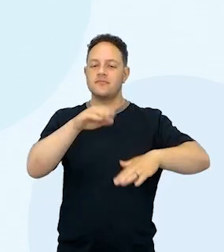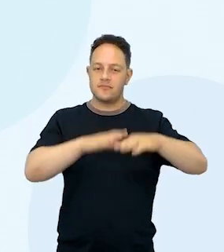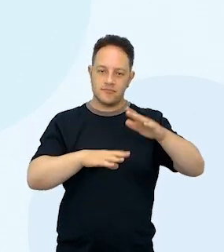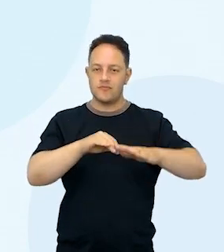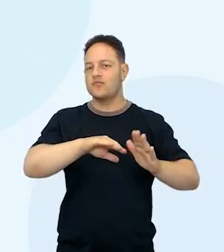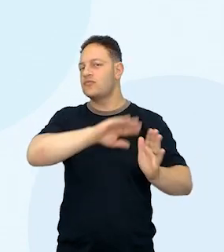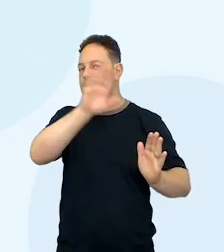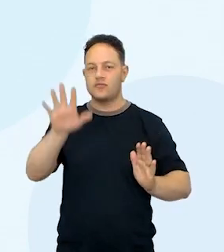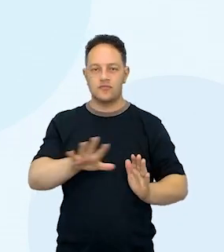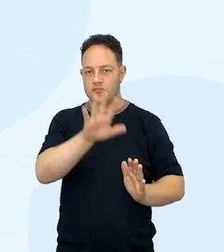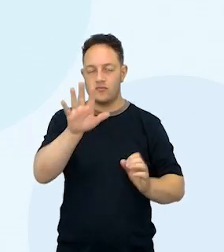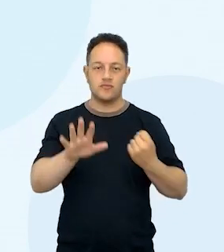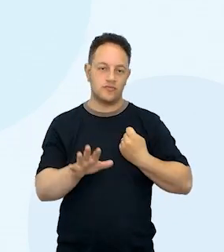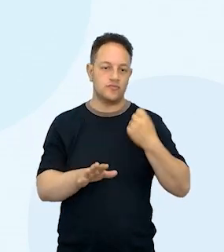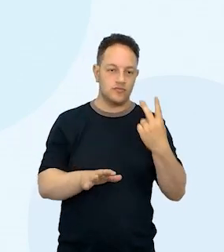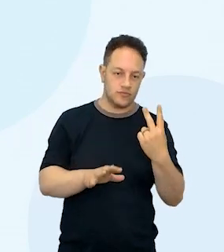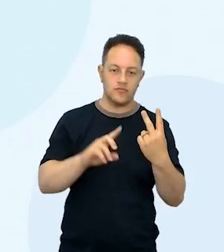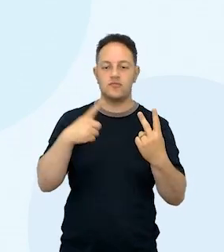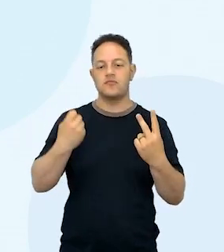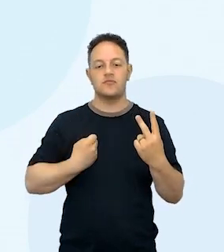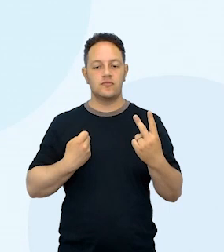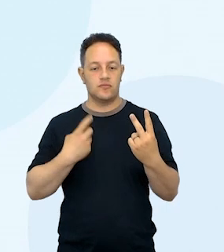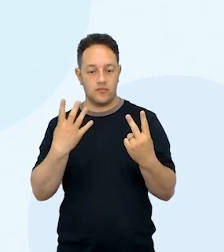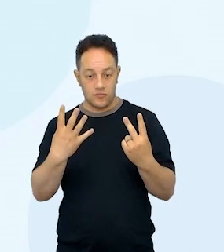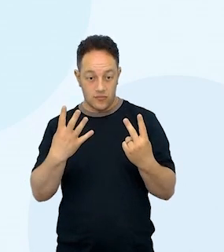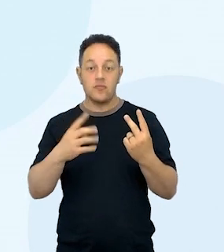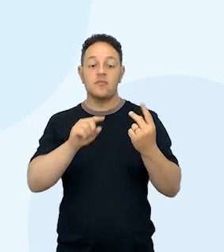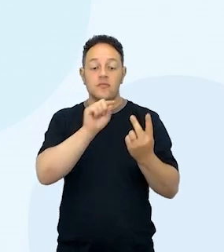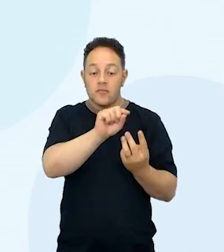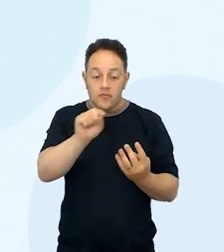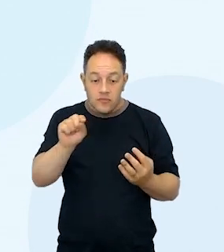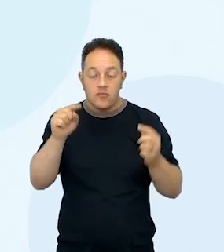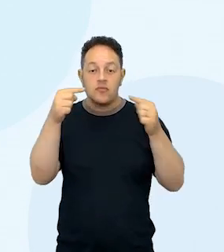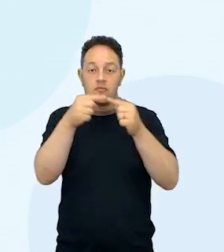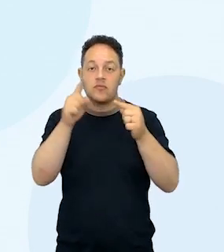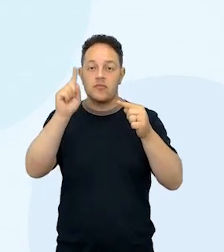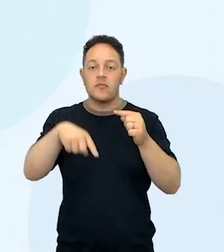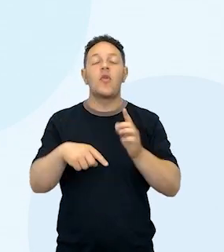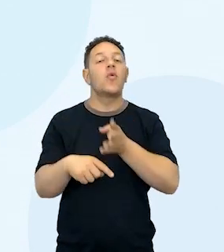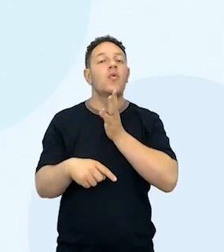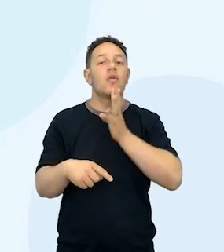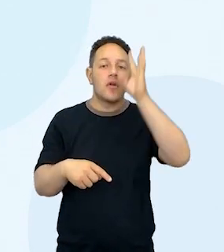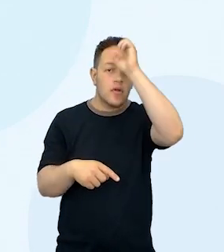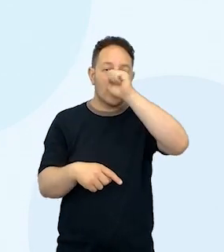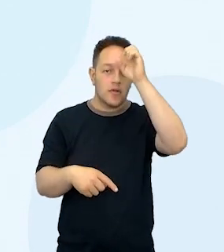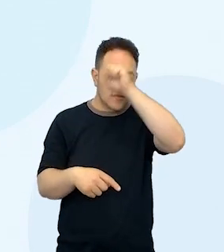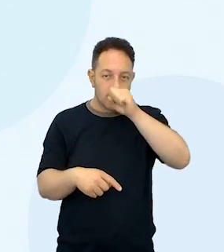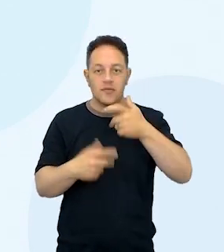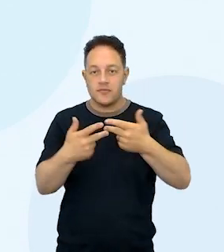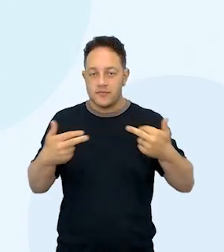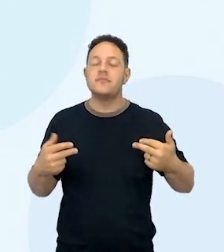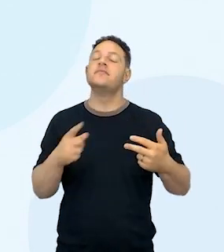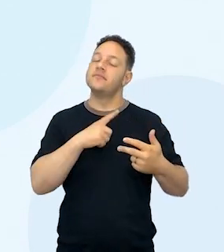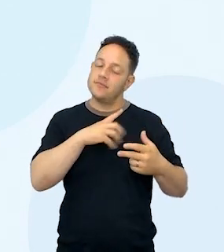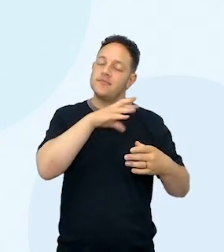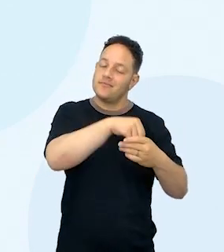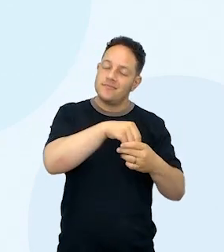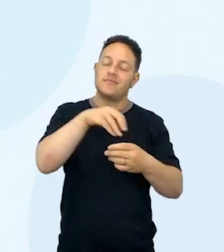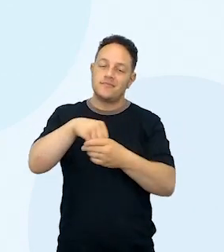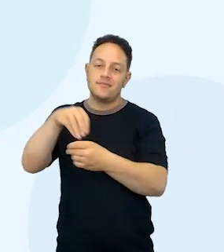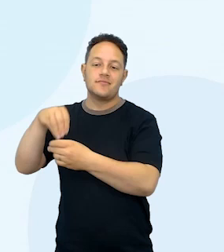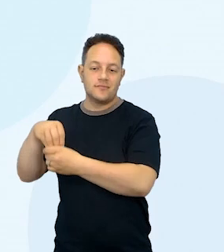e 4, aspectos relacionados ao conhecimento científico estão envolvidos em todas essas áreas. Logo,